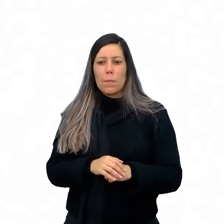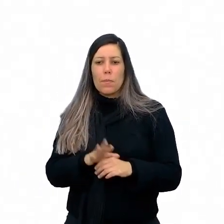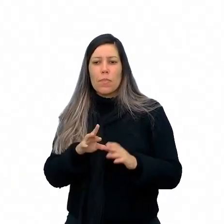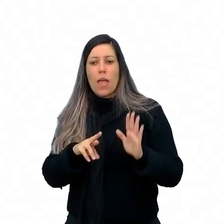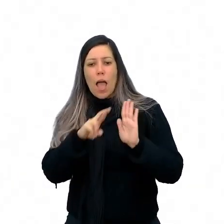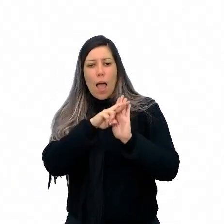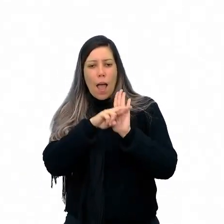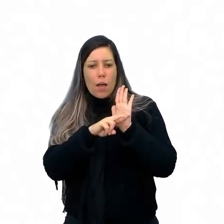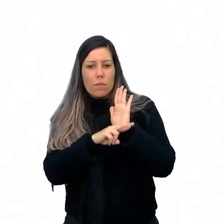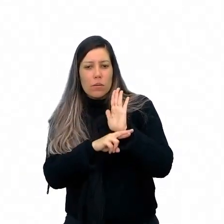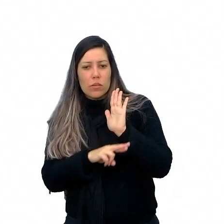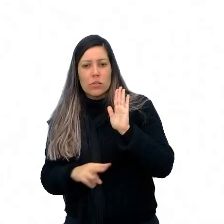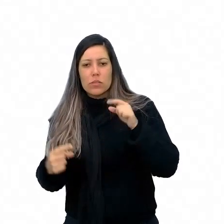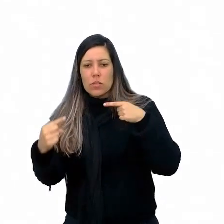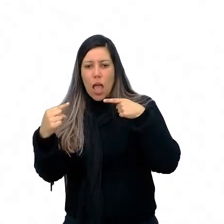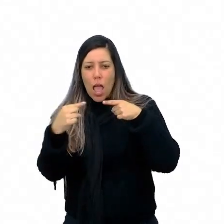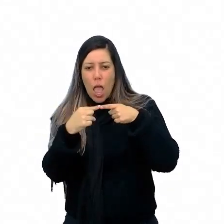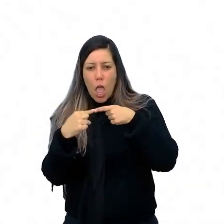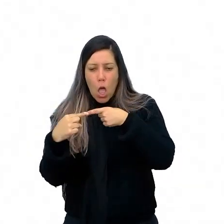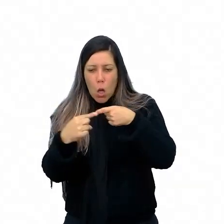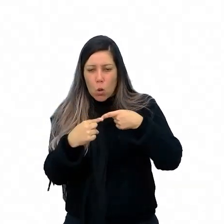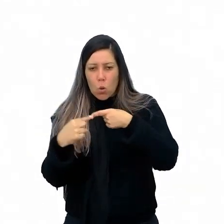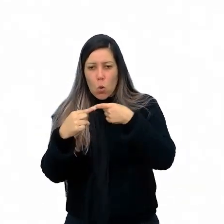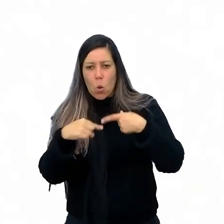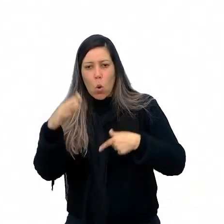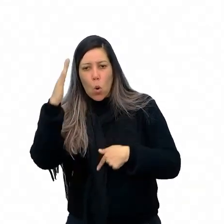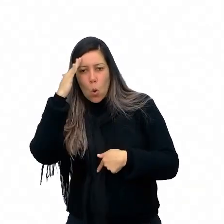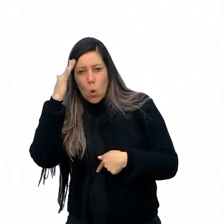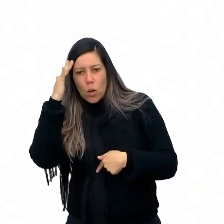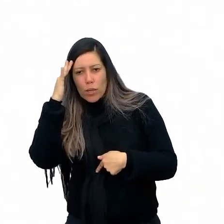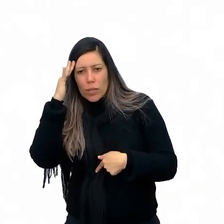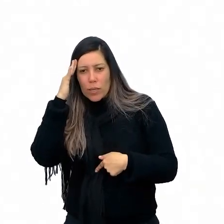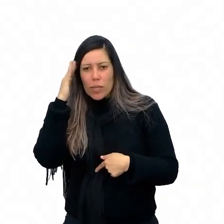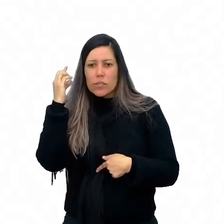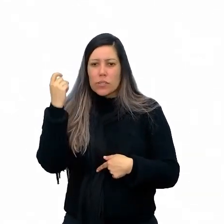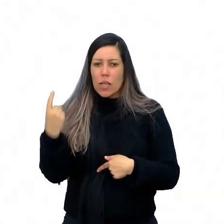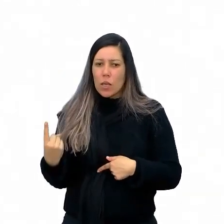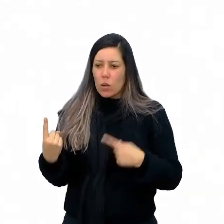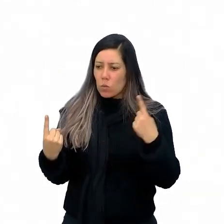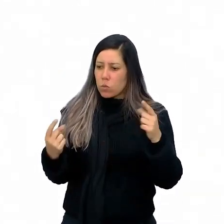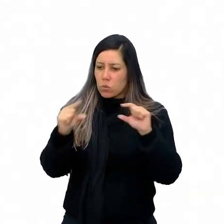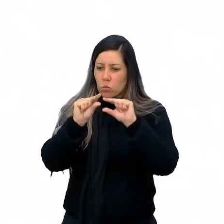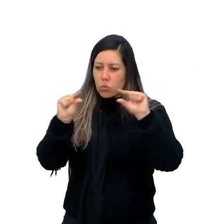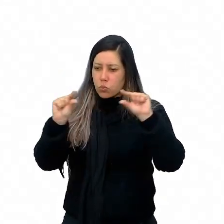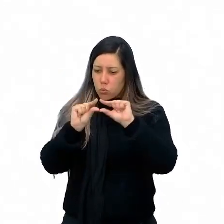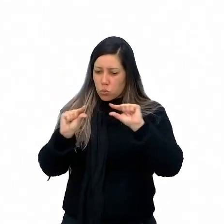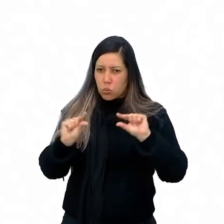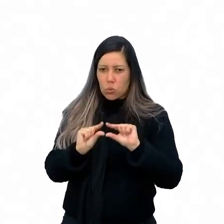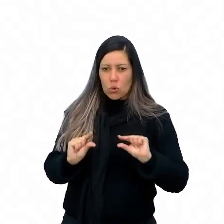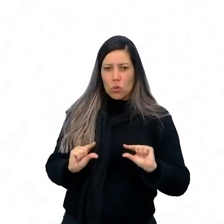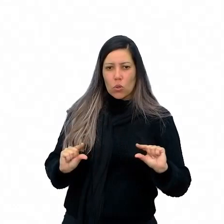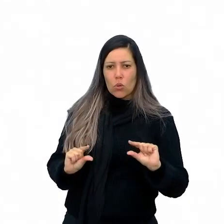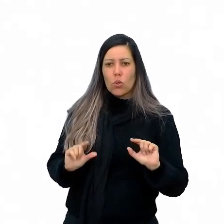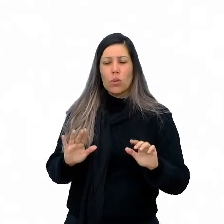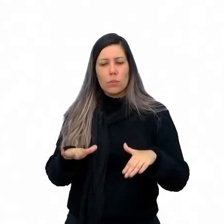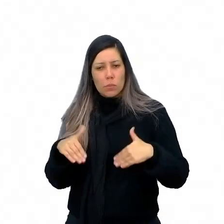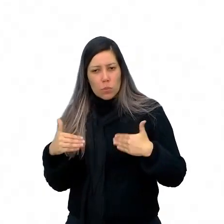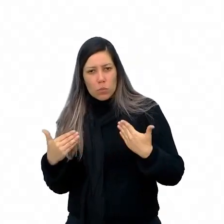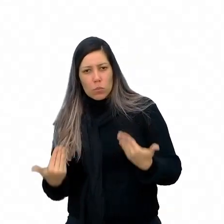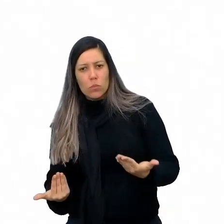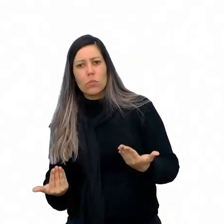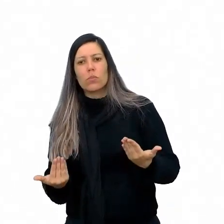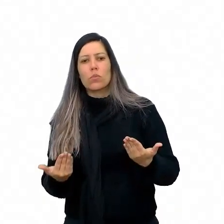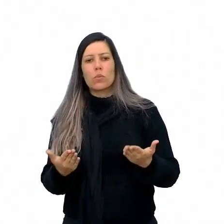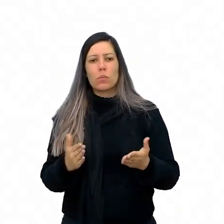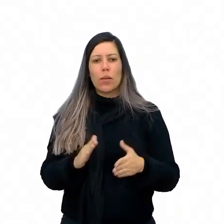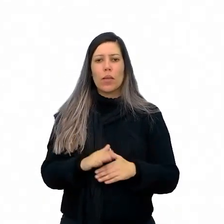os coeficientes e as raízes de uma equação algébrica. Muito bem, esse é um panorama geral,